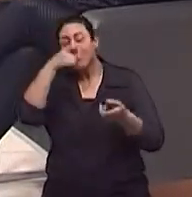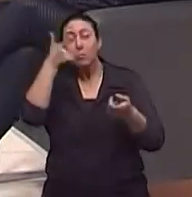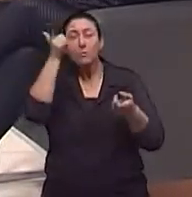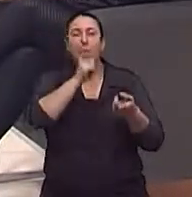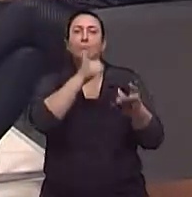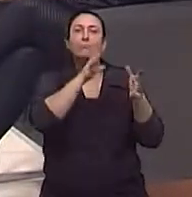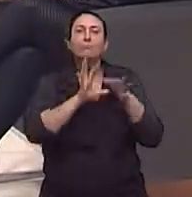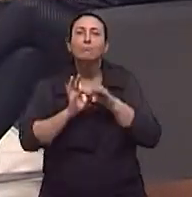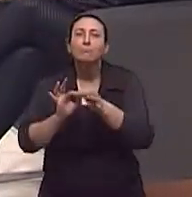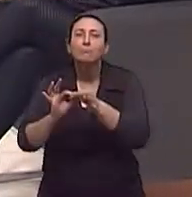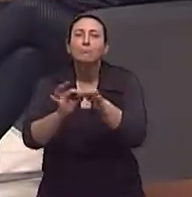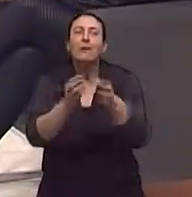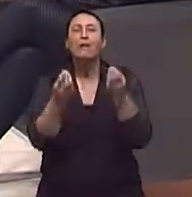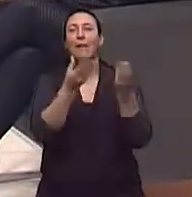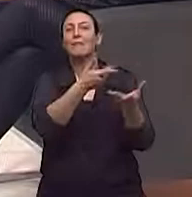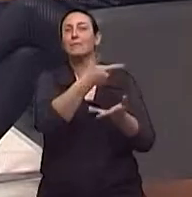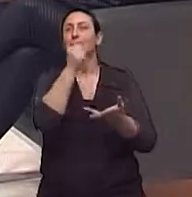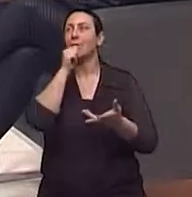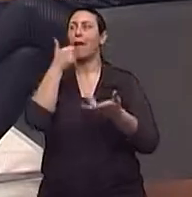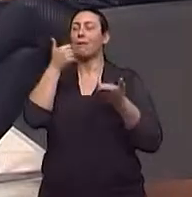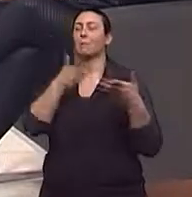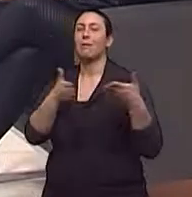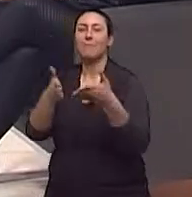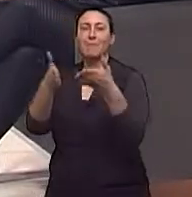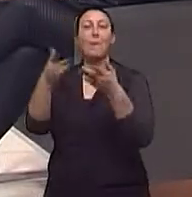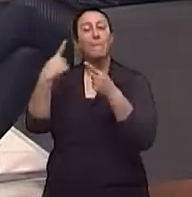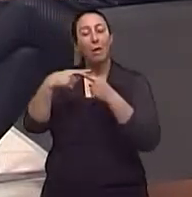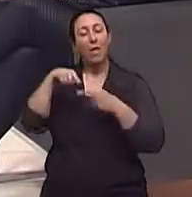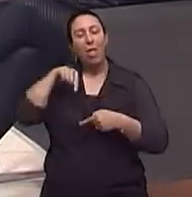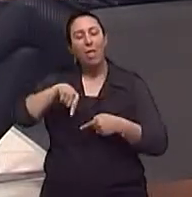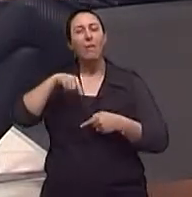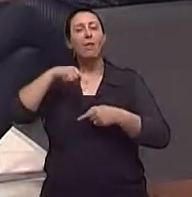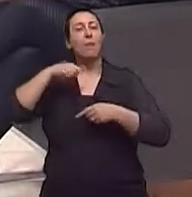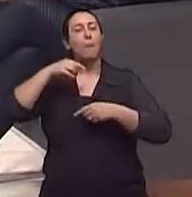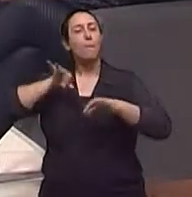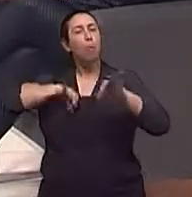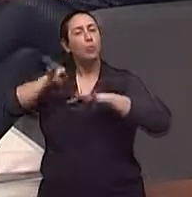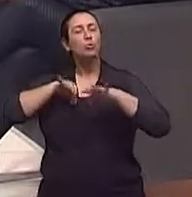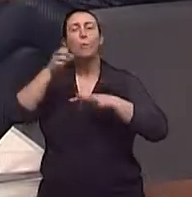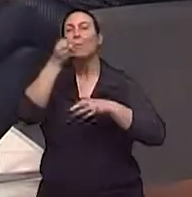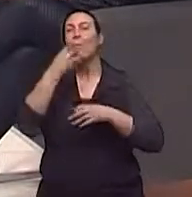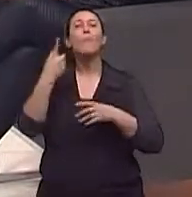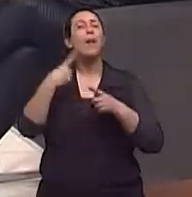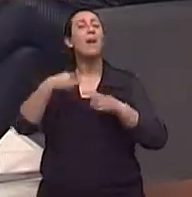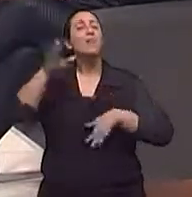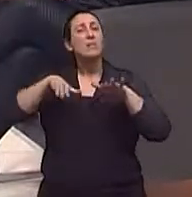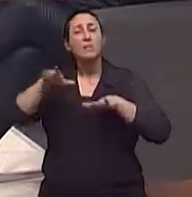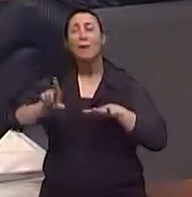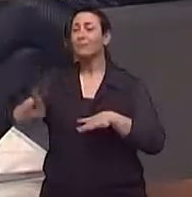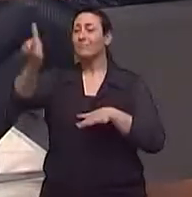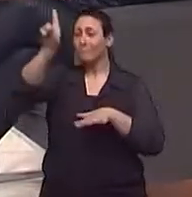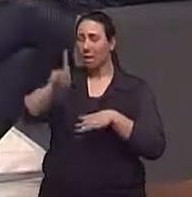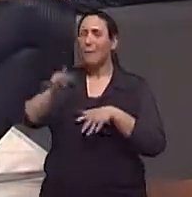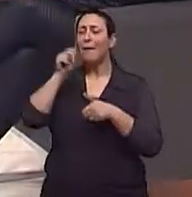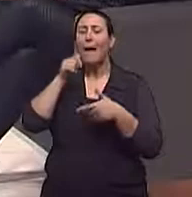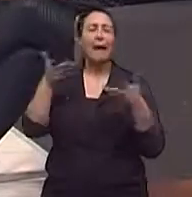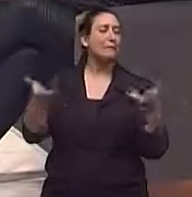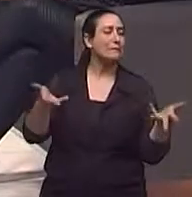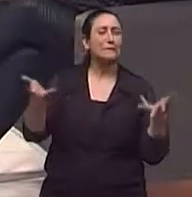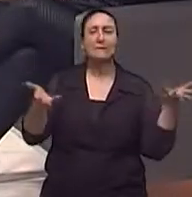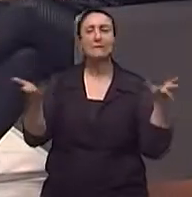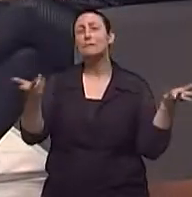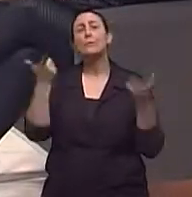porta de entrada que diminua o caminho pelo qual elas têm que percorrer porque muitas vezes a gente acaba e vitimizando as mulheres